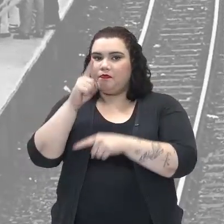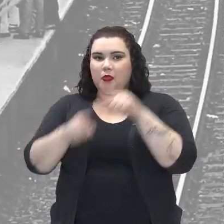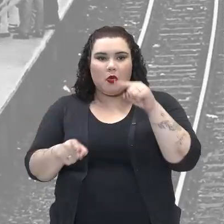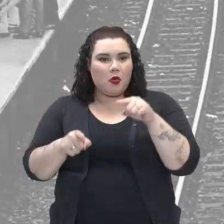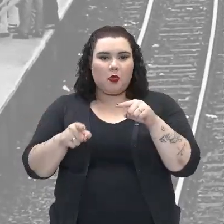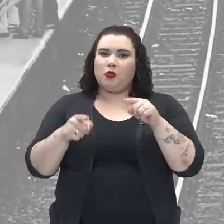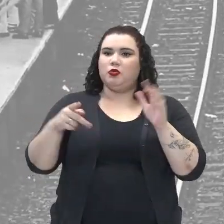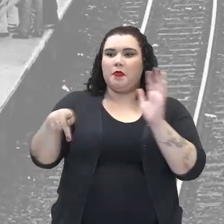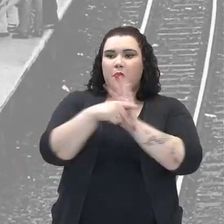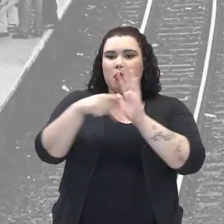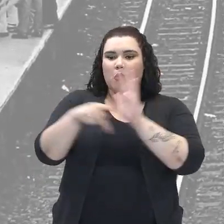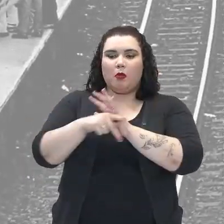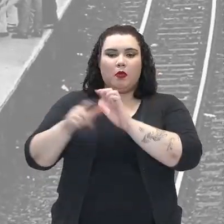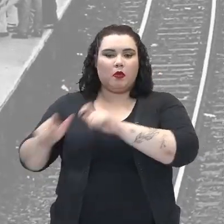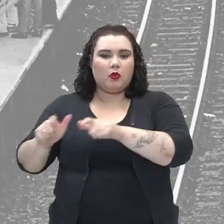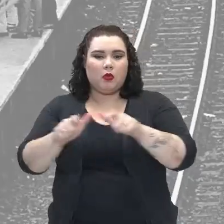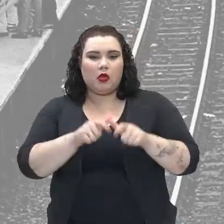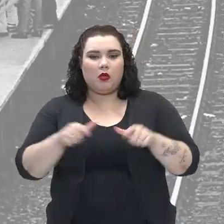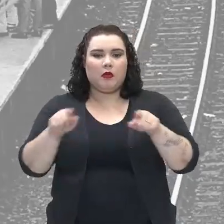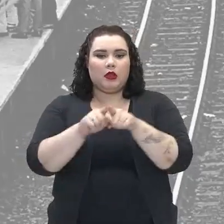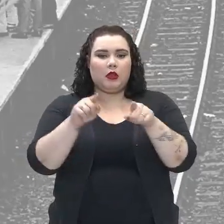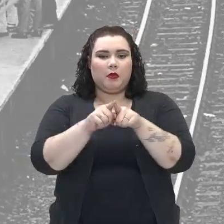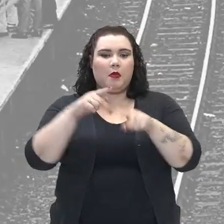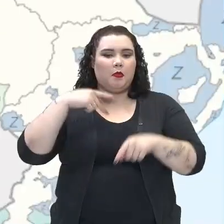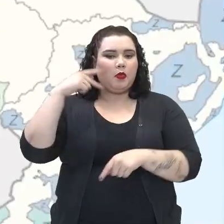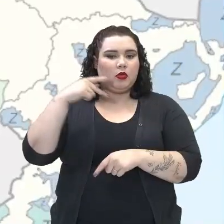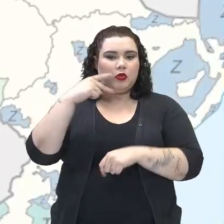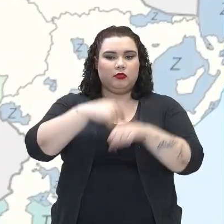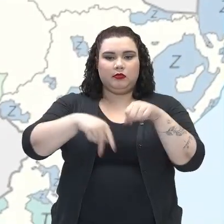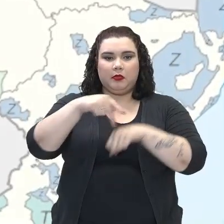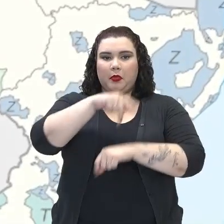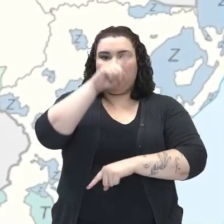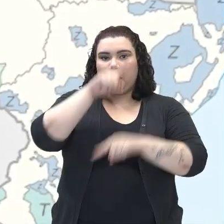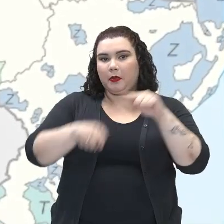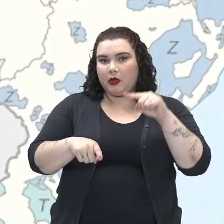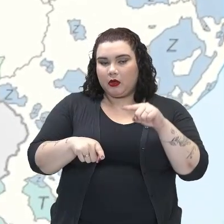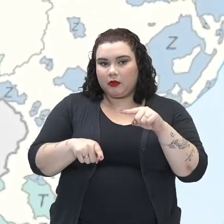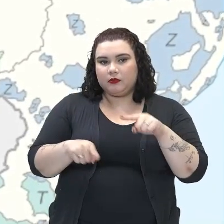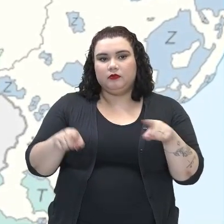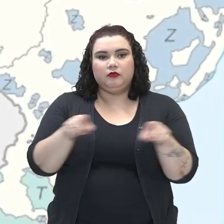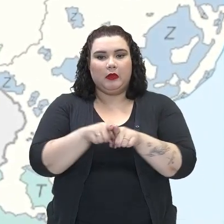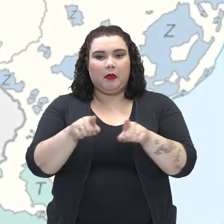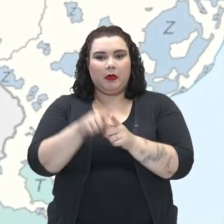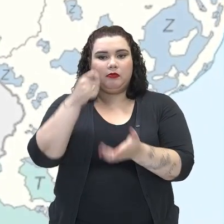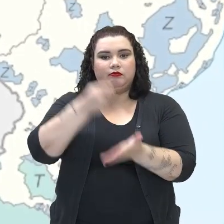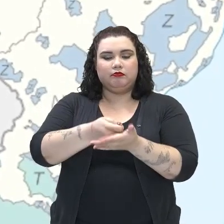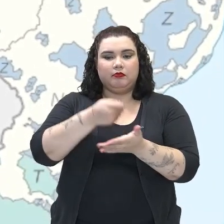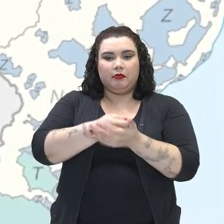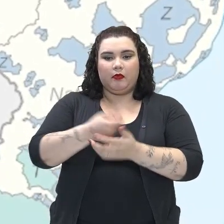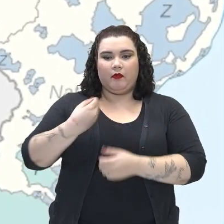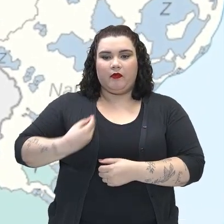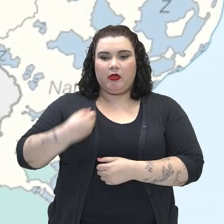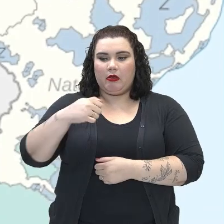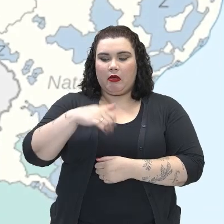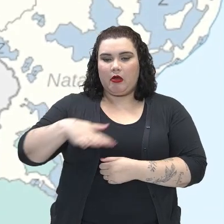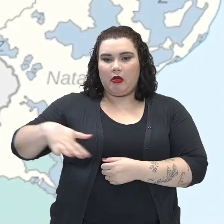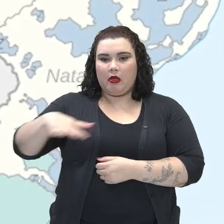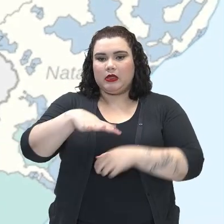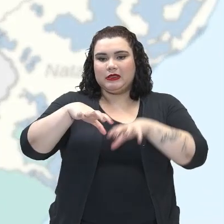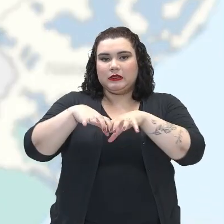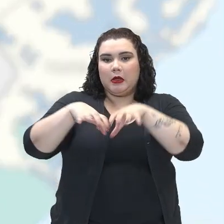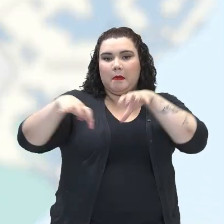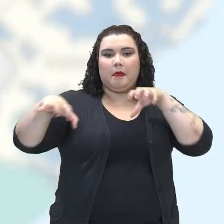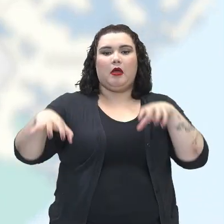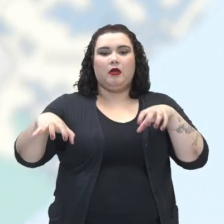de terras e nem participar da política do país. Além disso, eles eram obrigados a viver em zonas residenciais